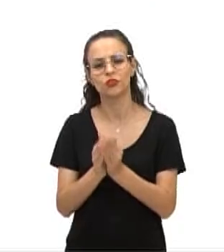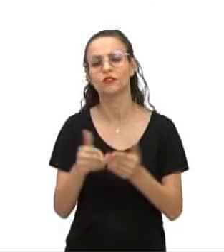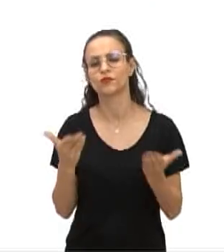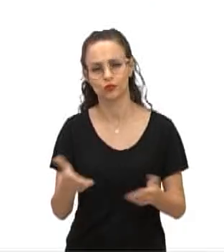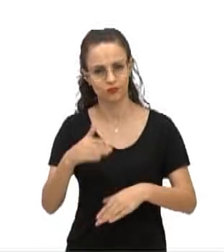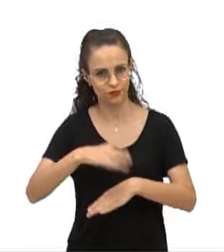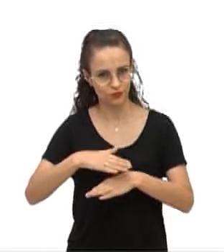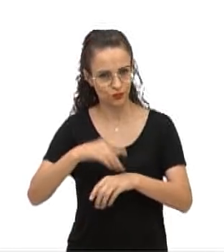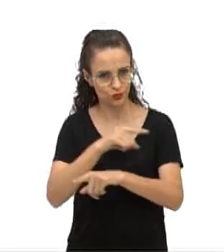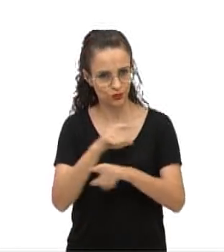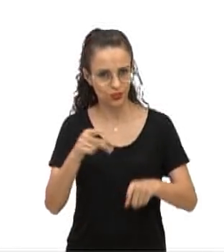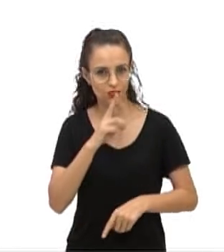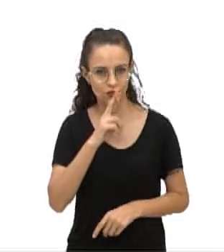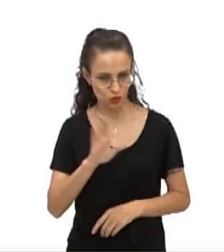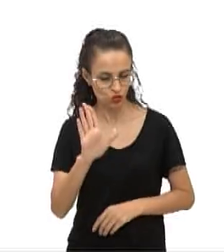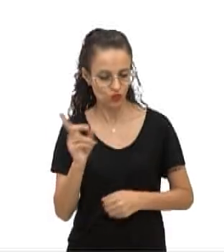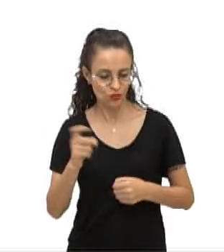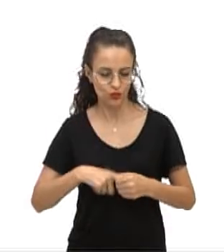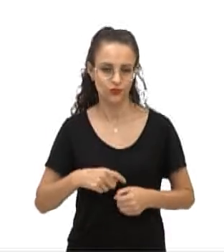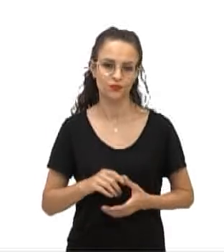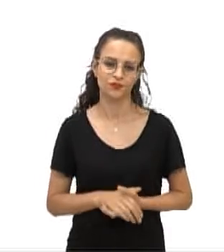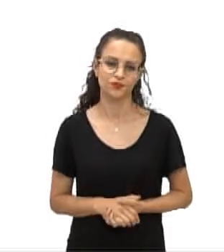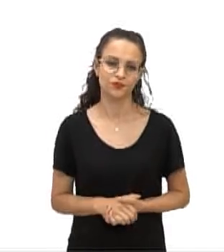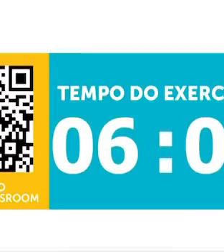Vou deixar para vocês responderem. Eu já volto.